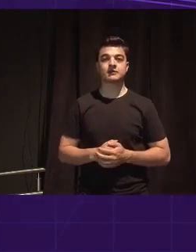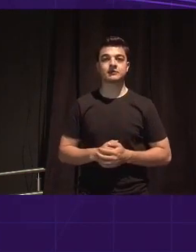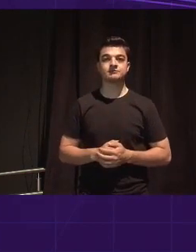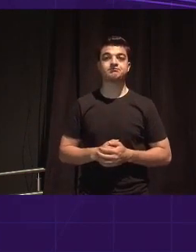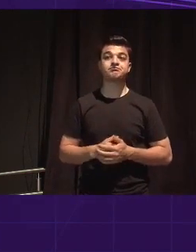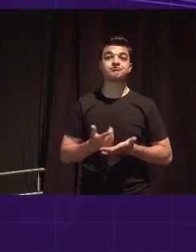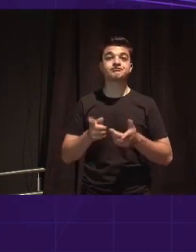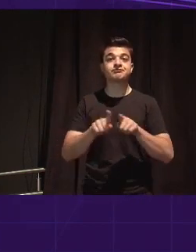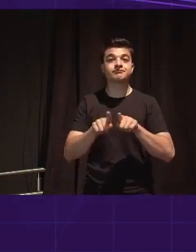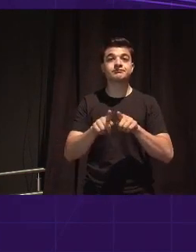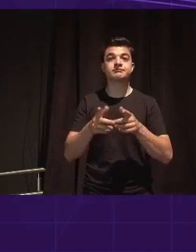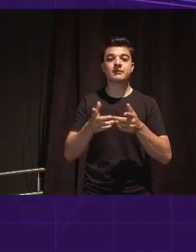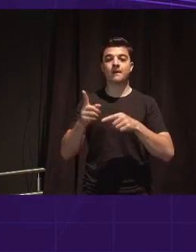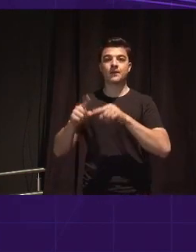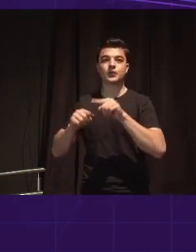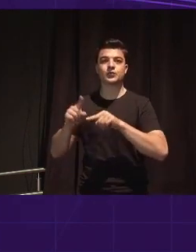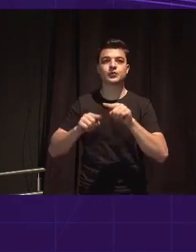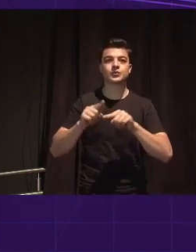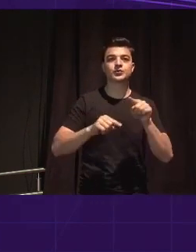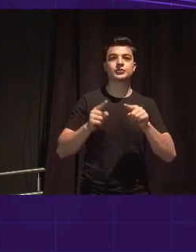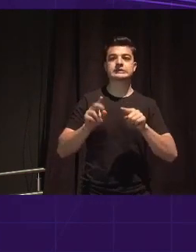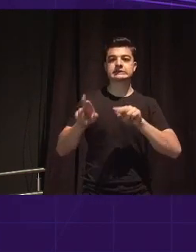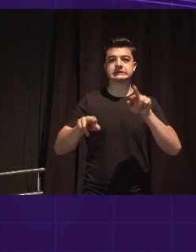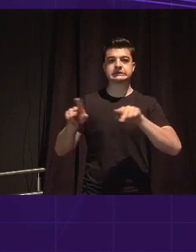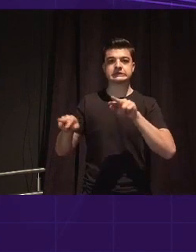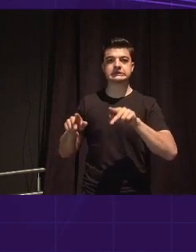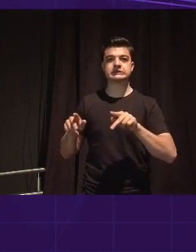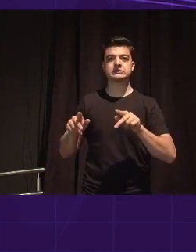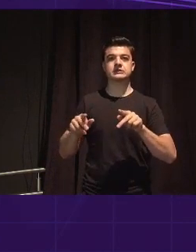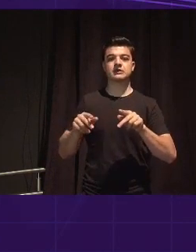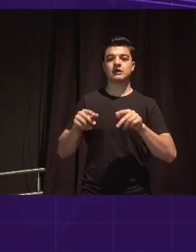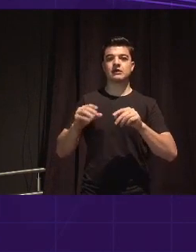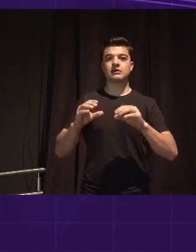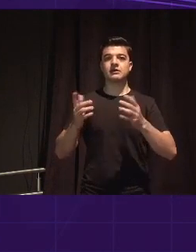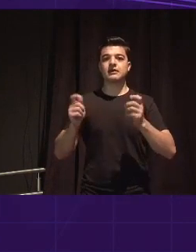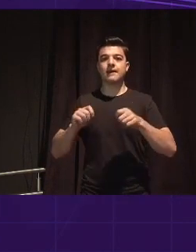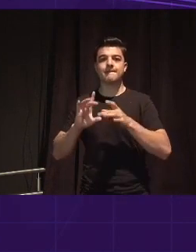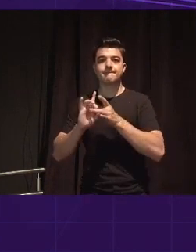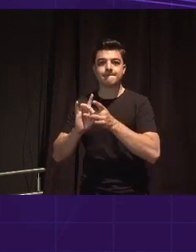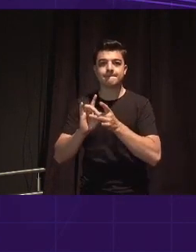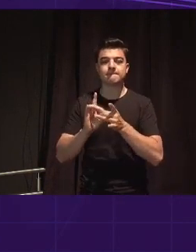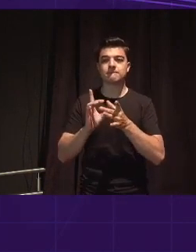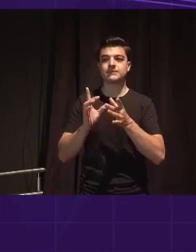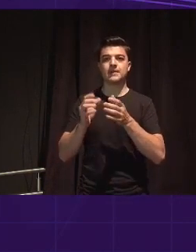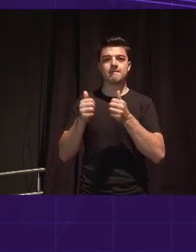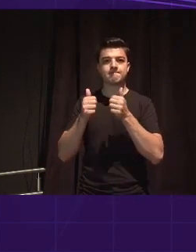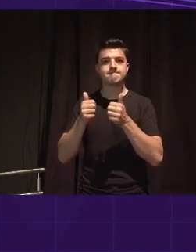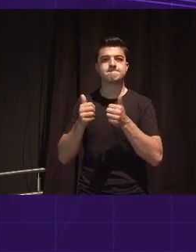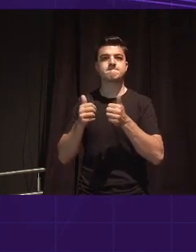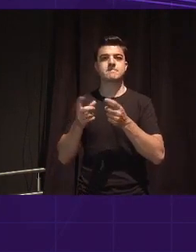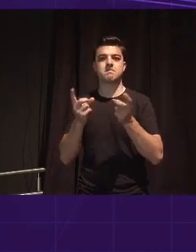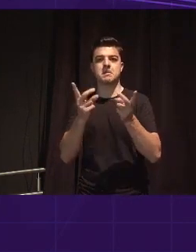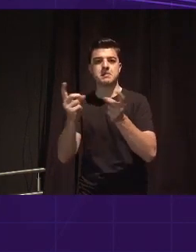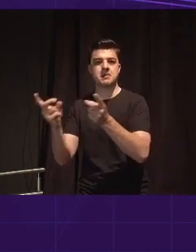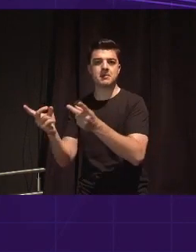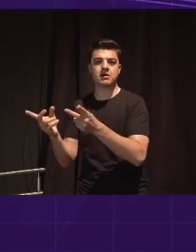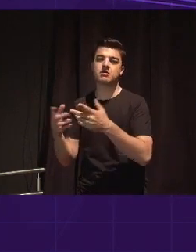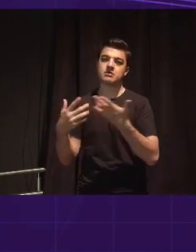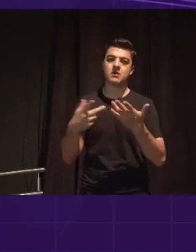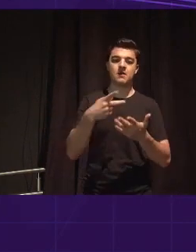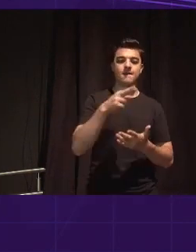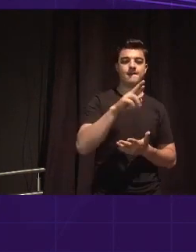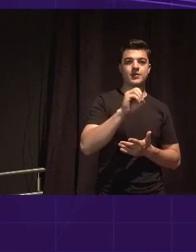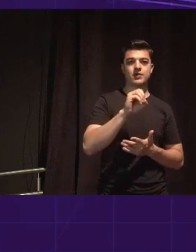comunicar melhor entre os produtos. E entendo que Product Ops ajuda nisso. Eu também entendo que Product Ops ajuda a tomar melhores decisões